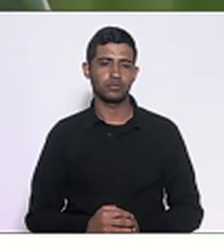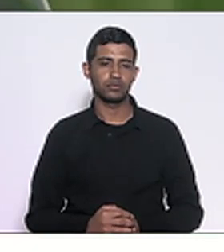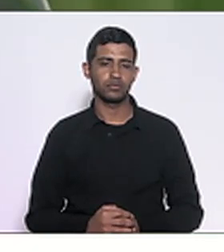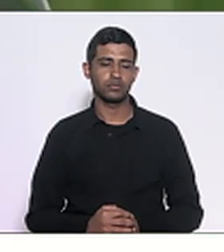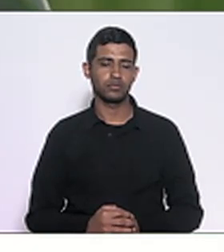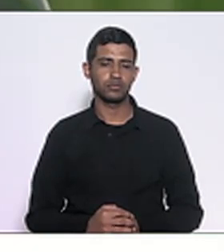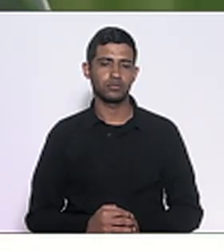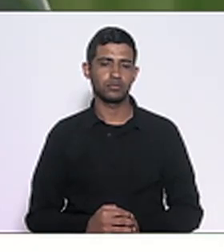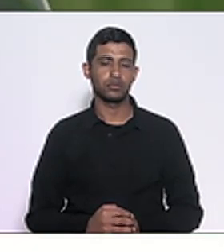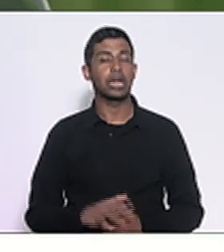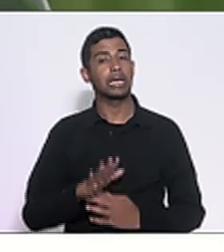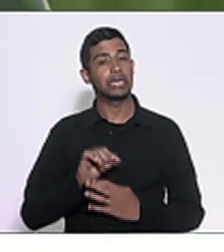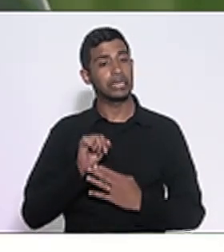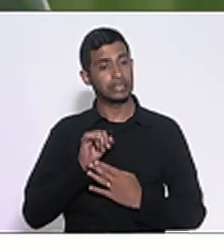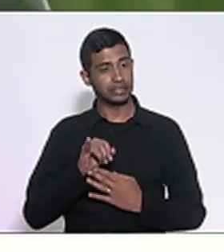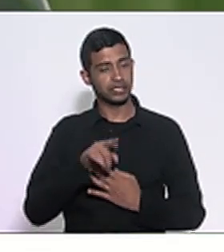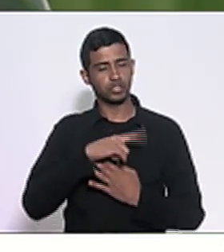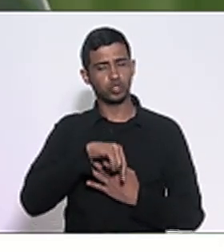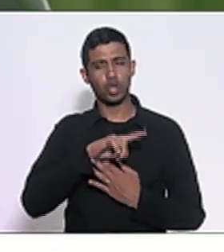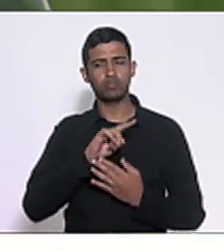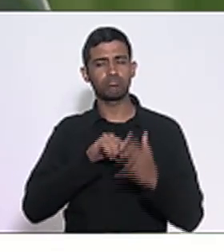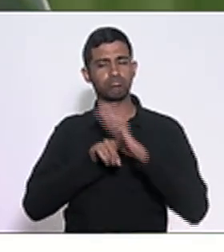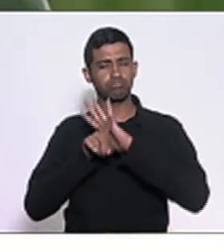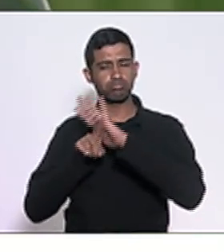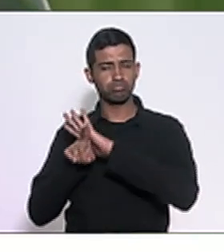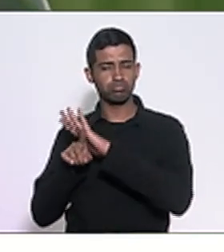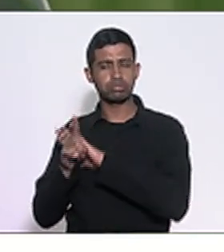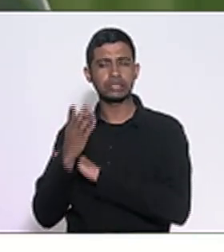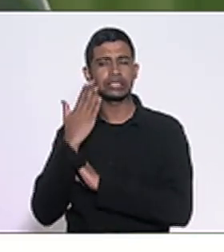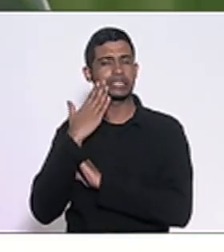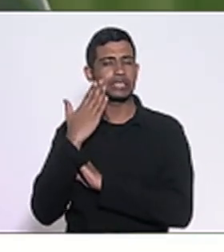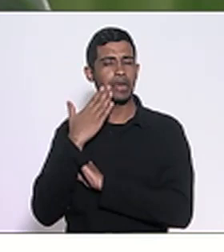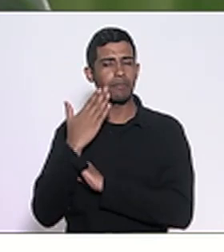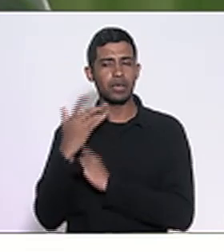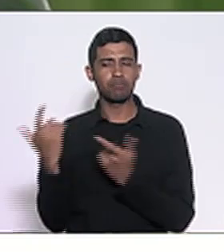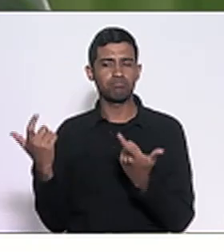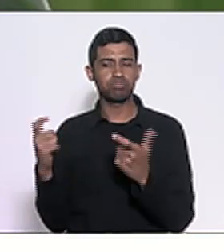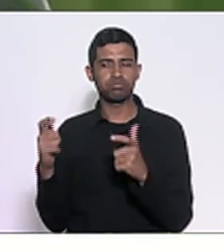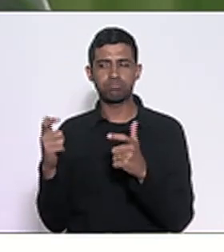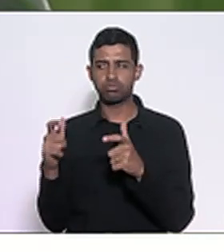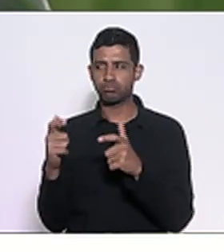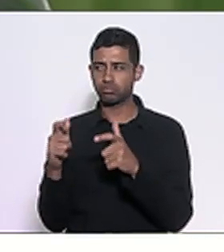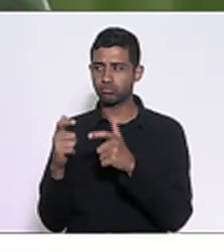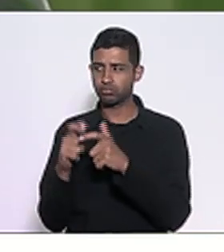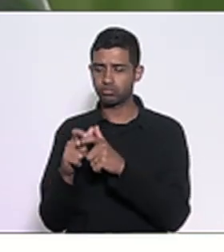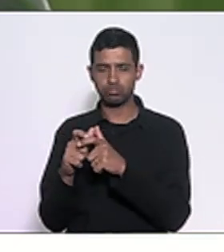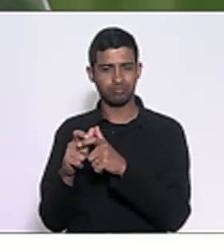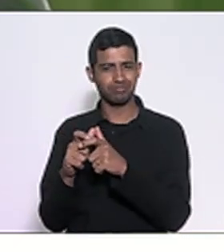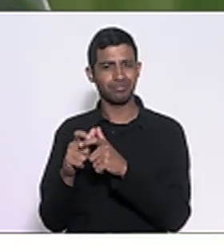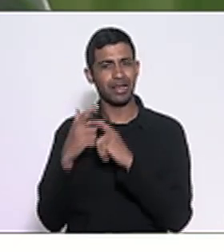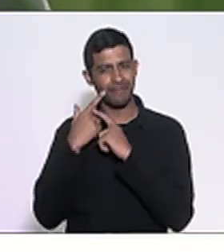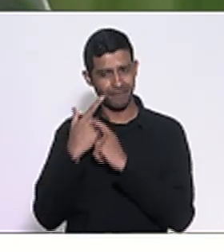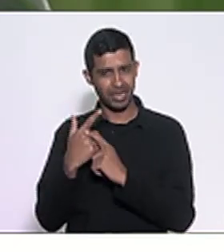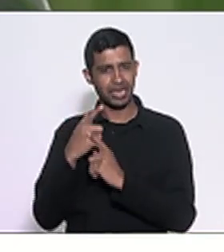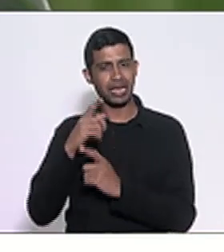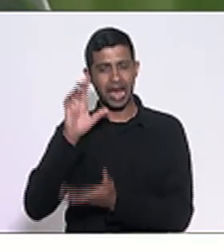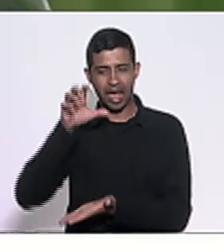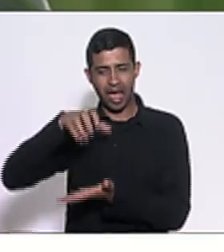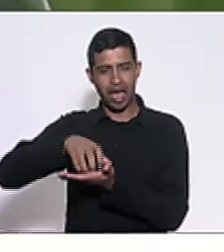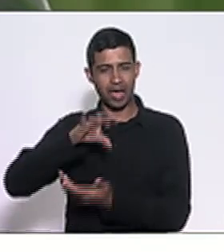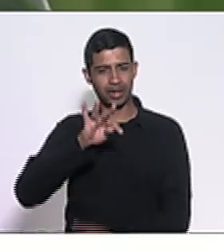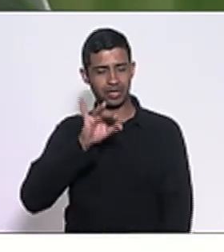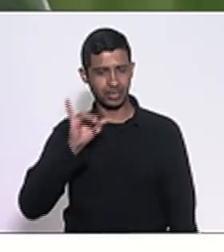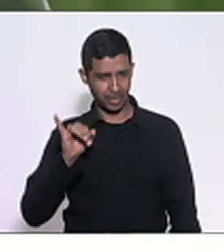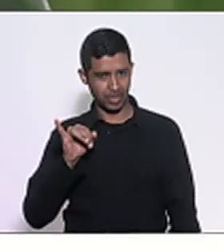contexto pretérito, de uma fragmentação da TI, no